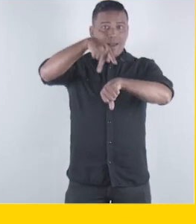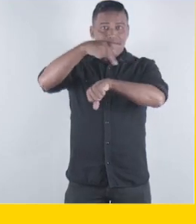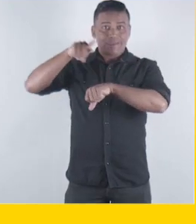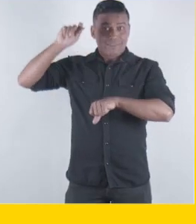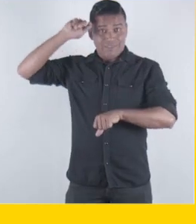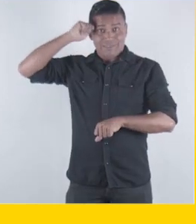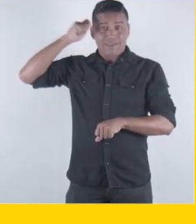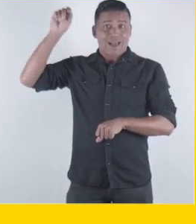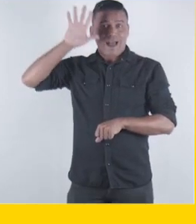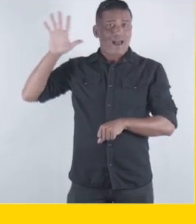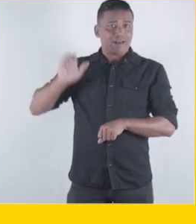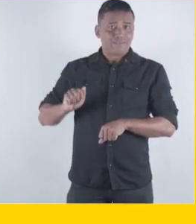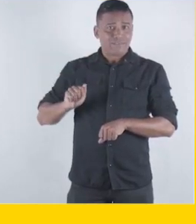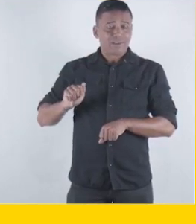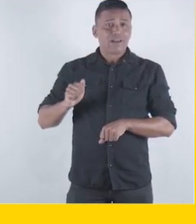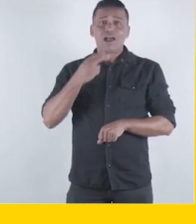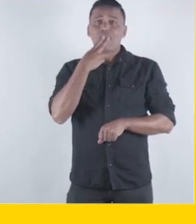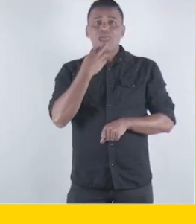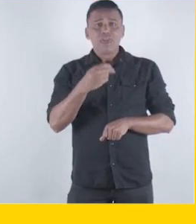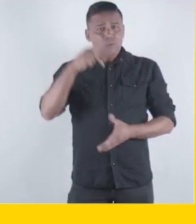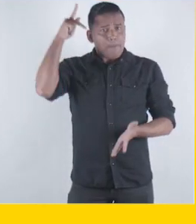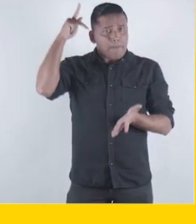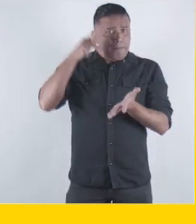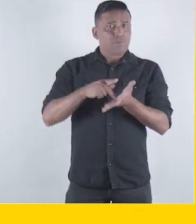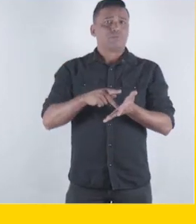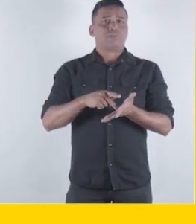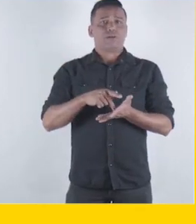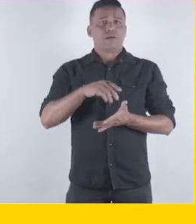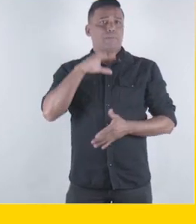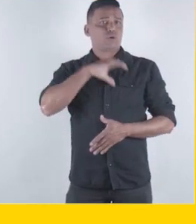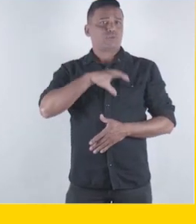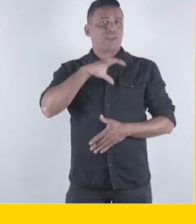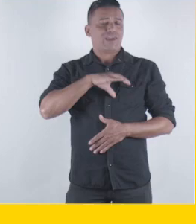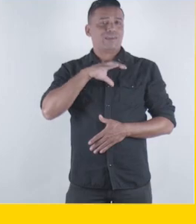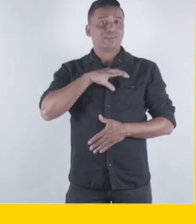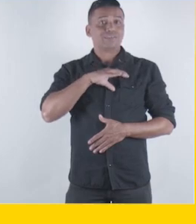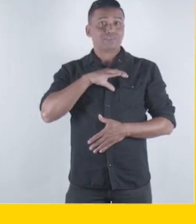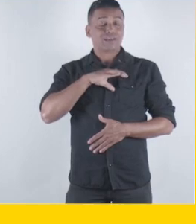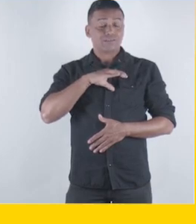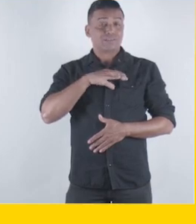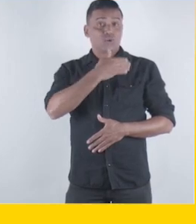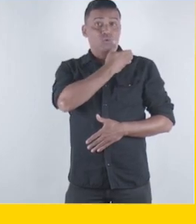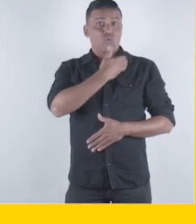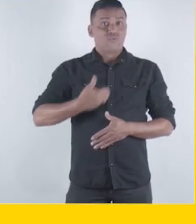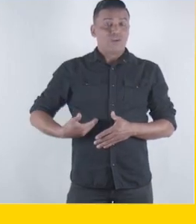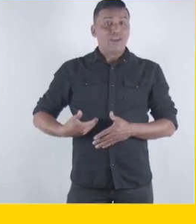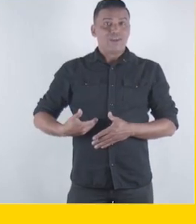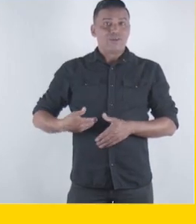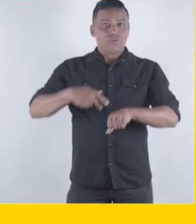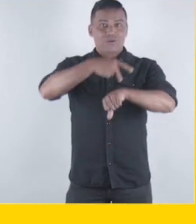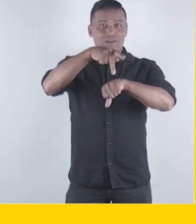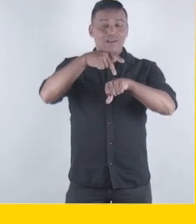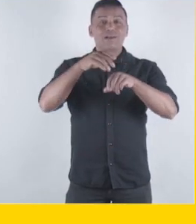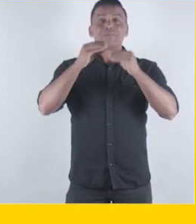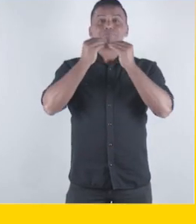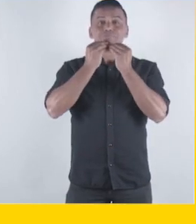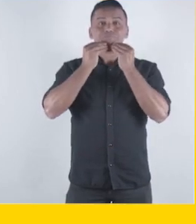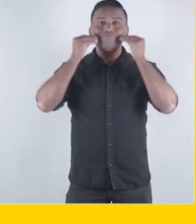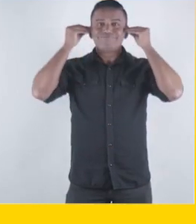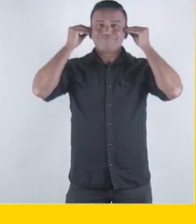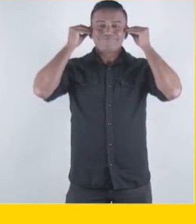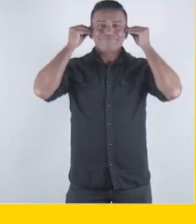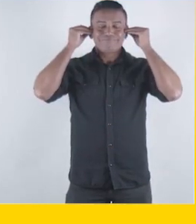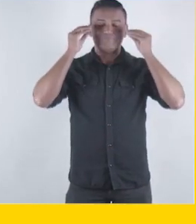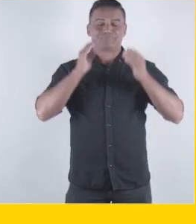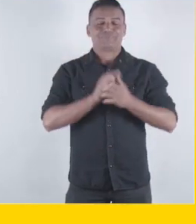de língua oficial portuguesa, tutelada pelo governo de Moçambique.